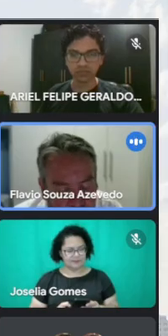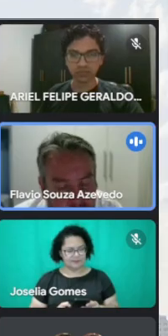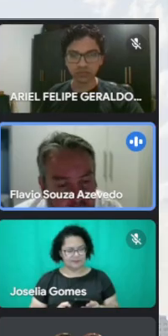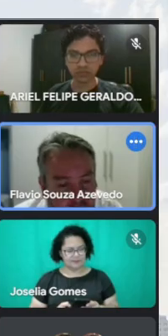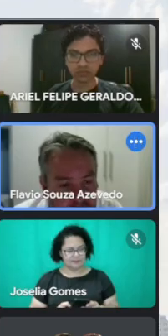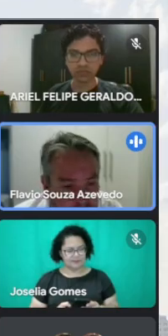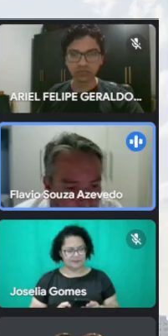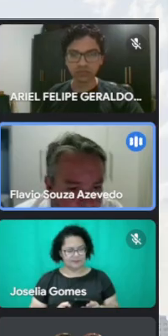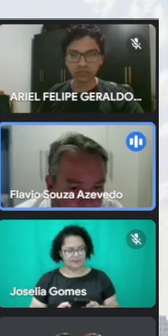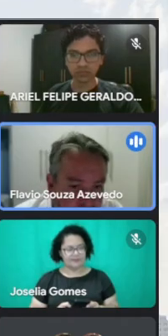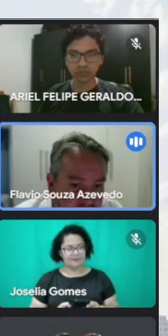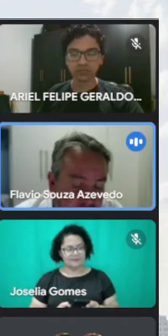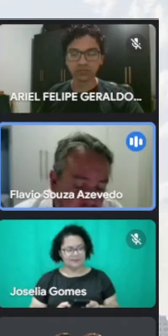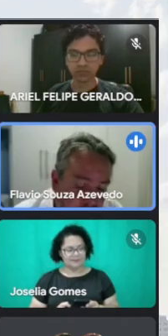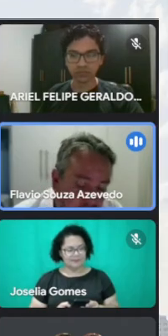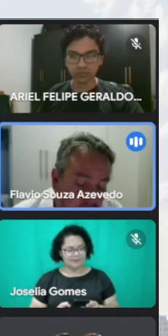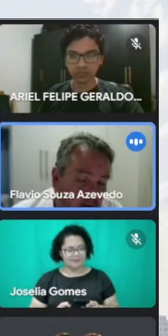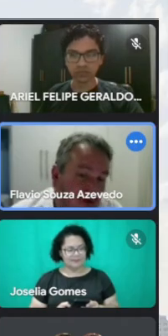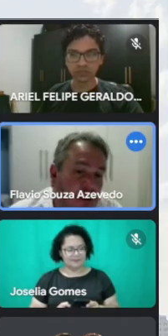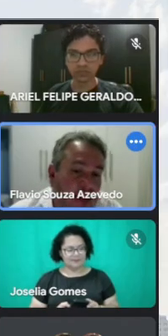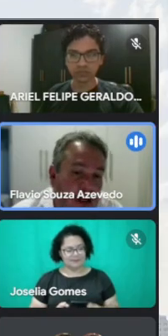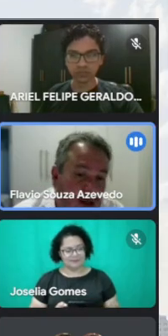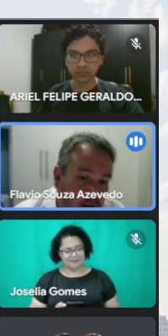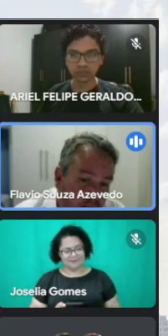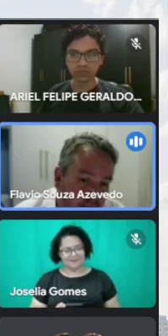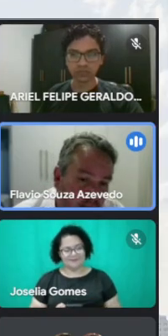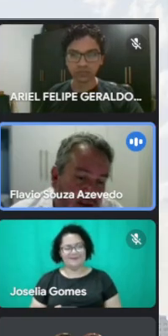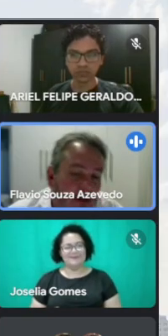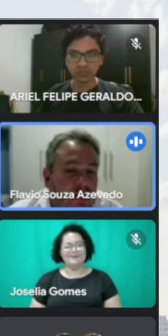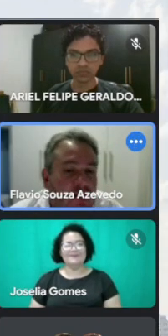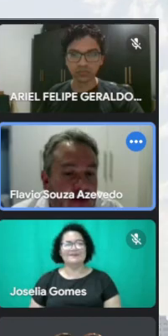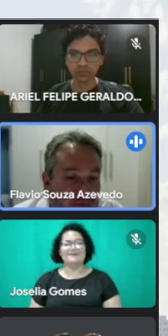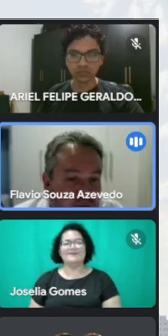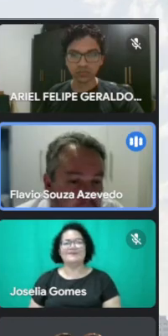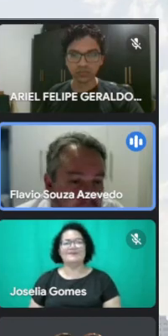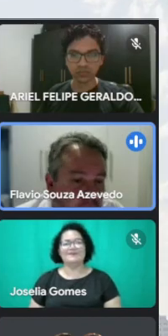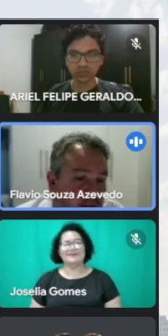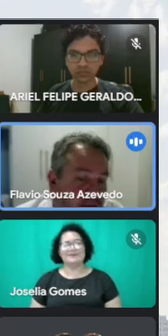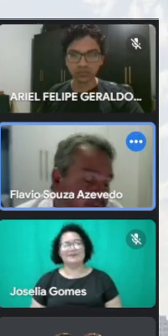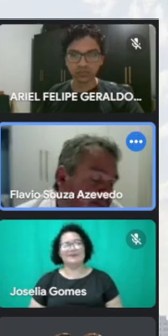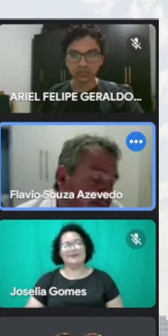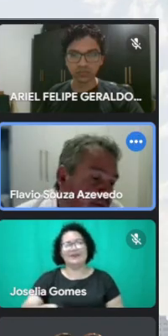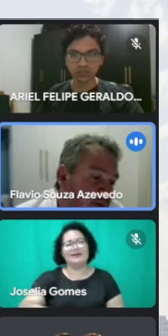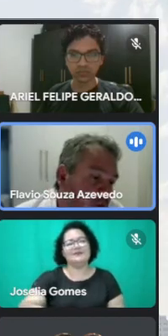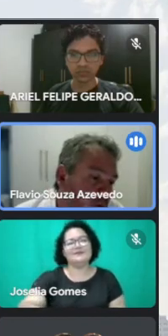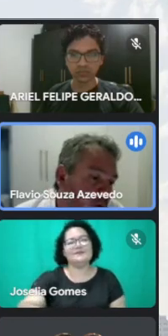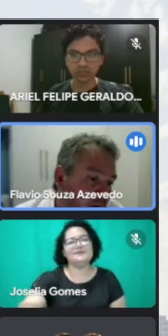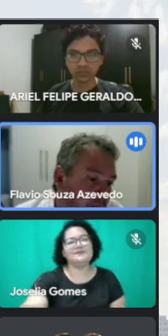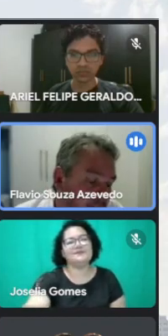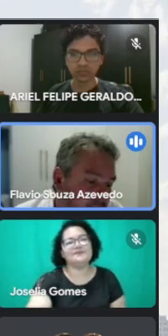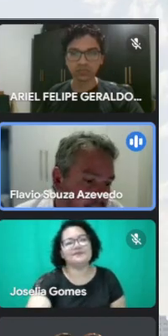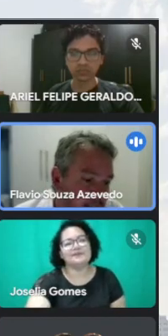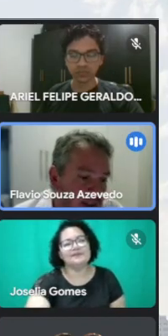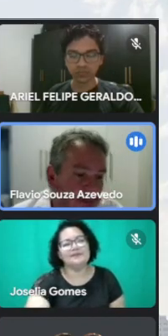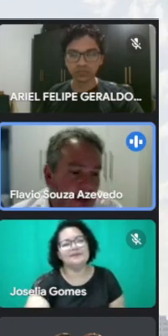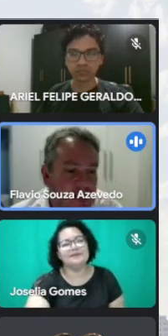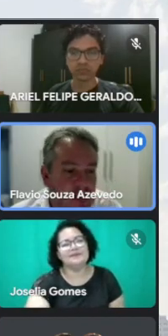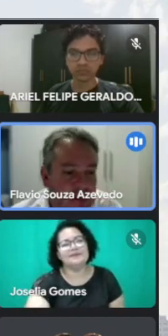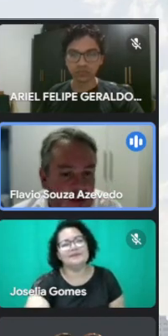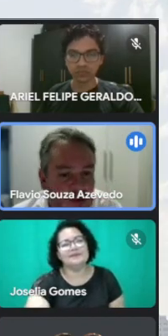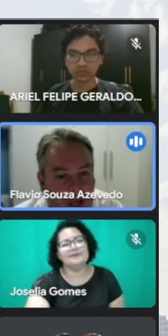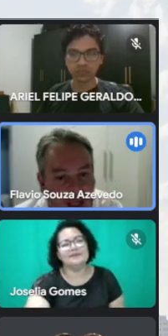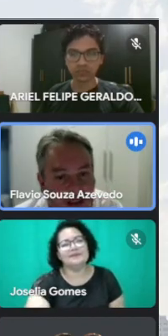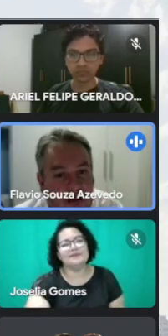tem limitação. E a topografia, ela realmente é fundamental, né? Se for uma área que esteja,